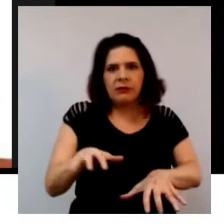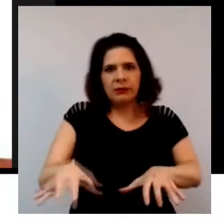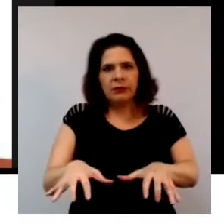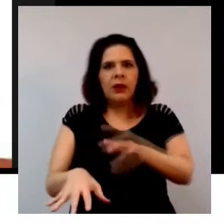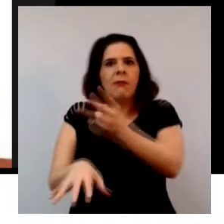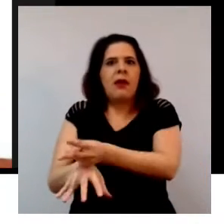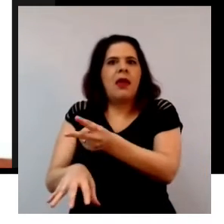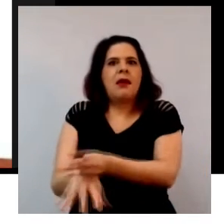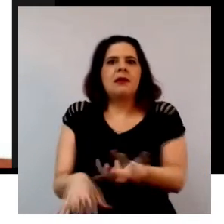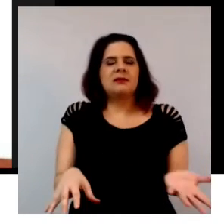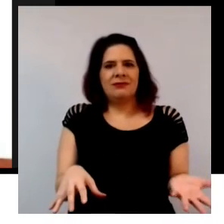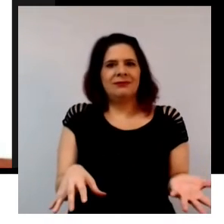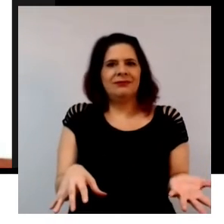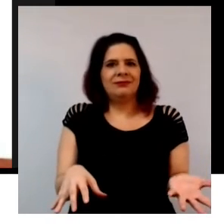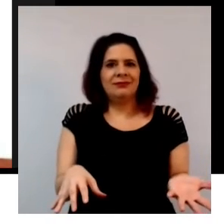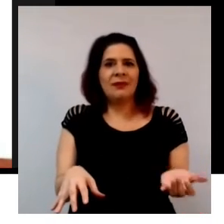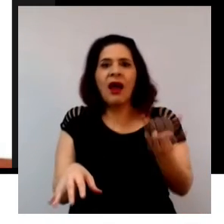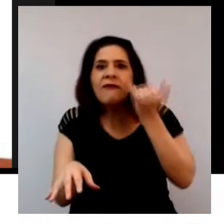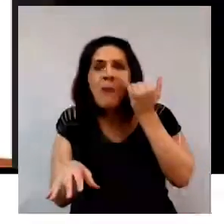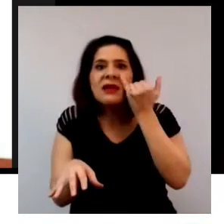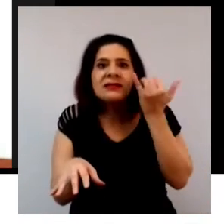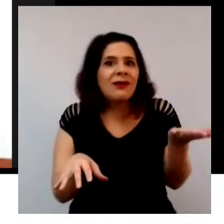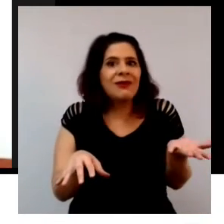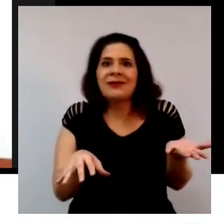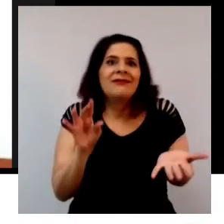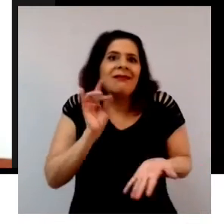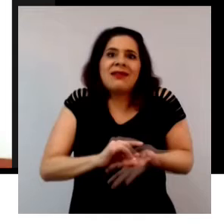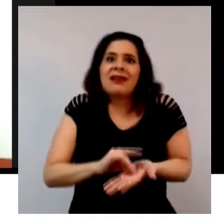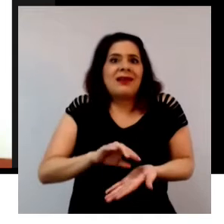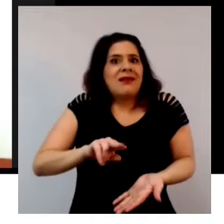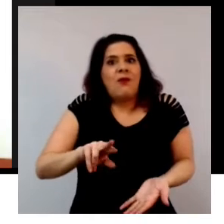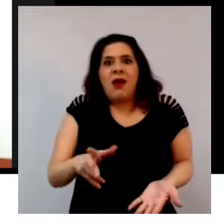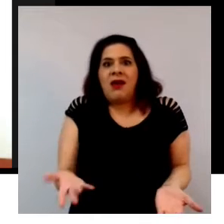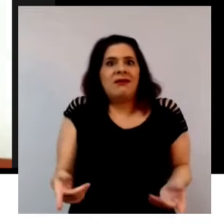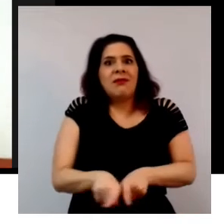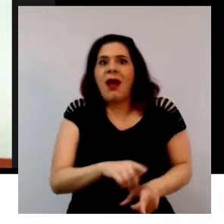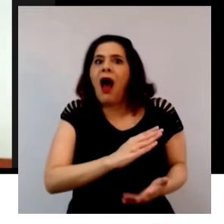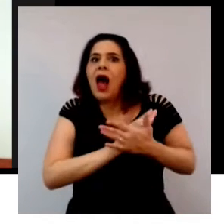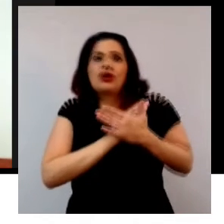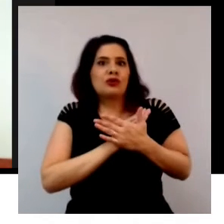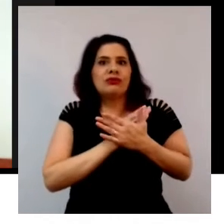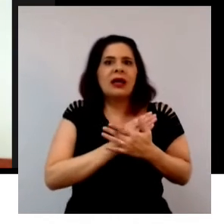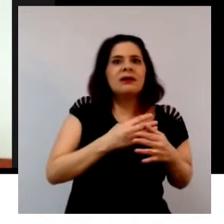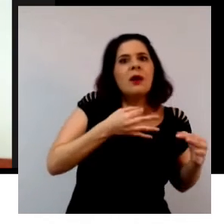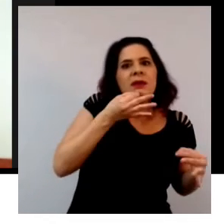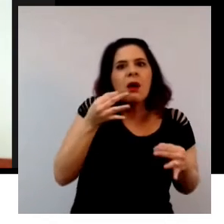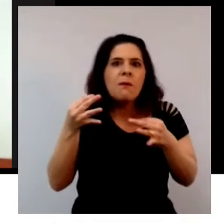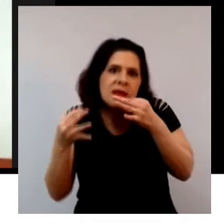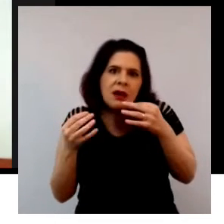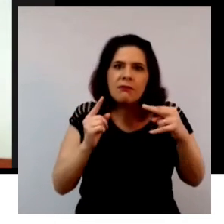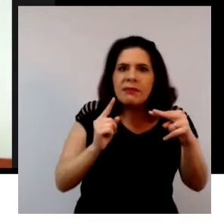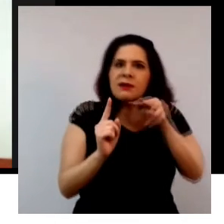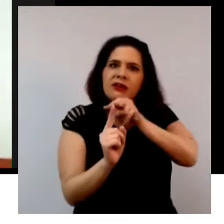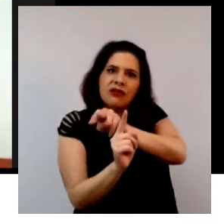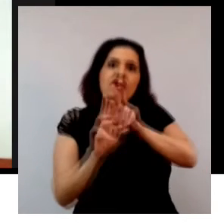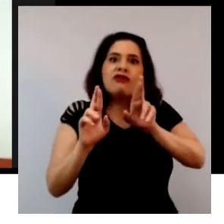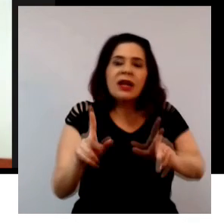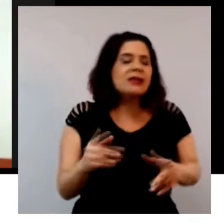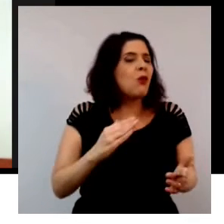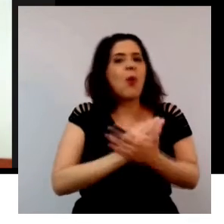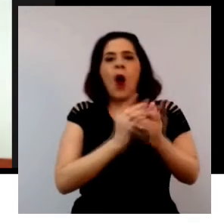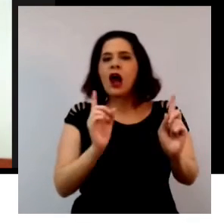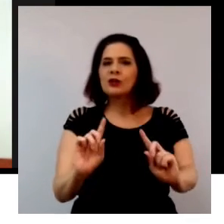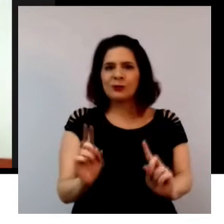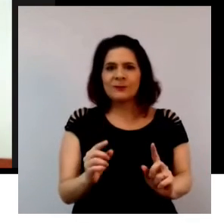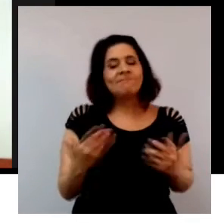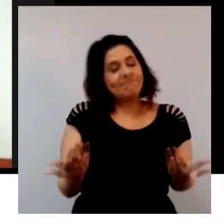que não necessariamente é informação verdadeira e não contribui para esse debate. Mas eu acho que tem um terceiro ponto aí, esse eu acho que é super relevante, que me faz